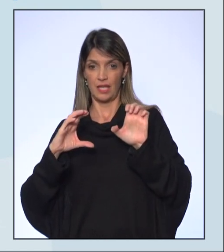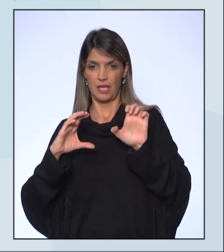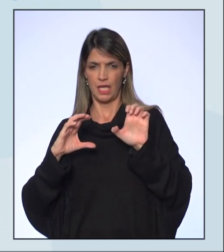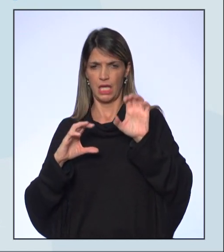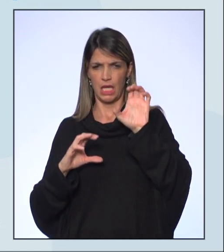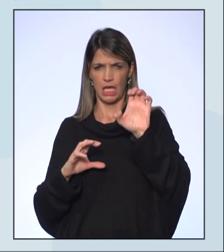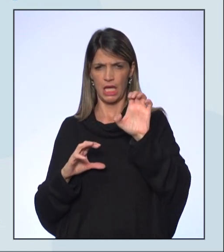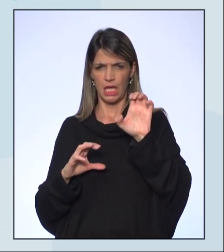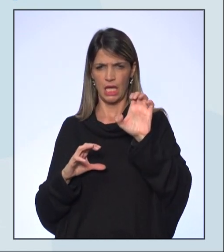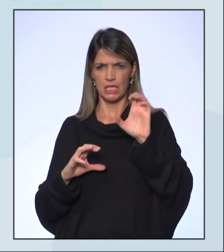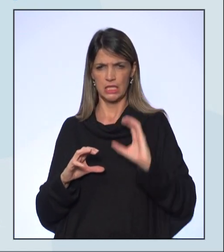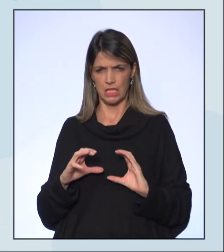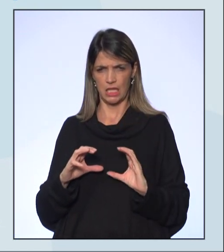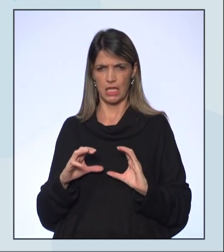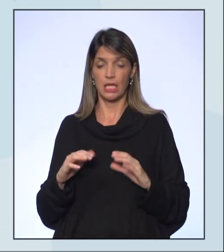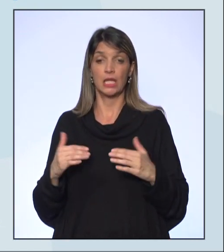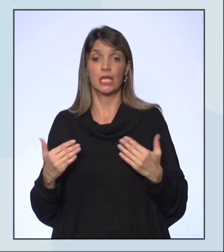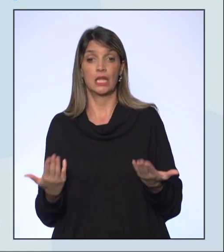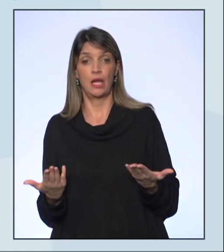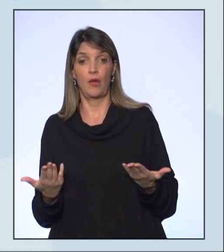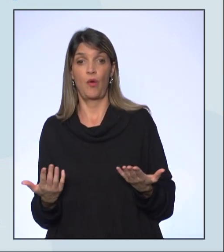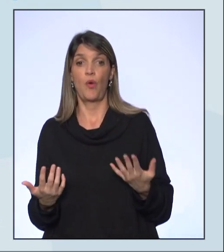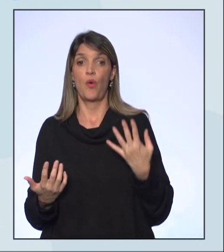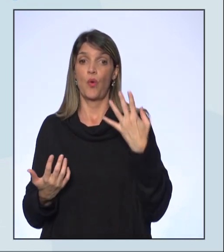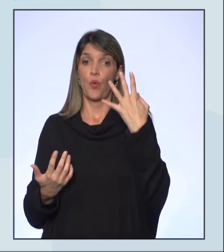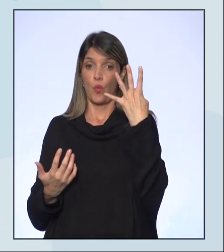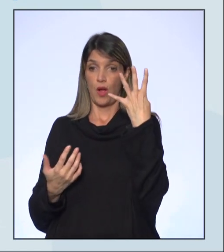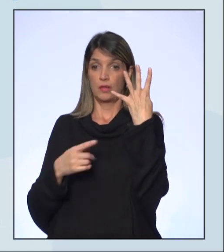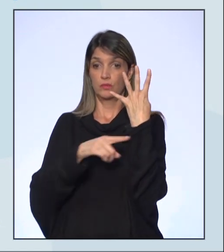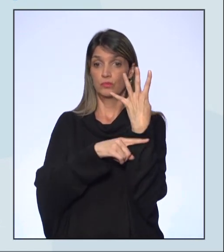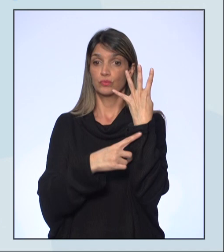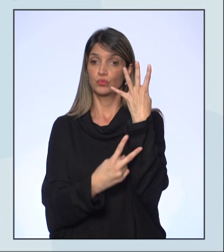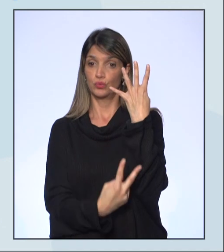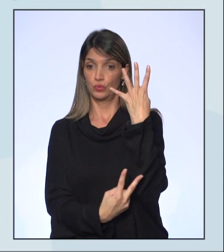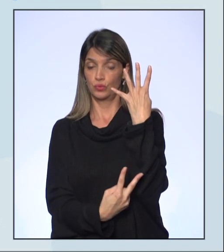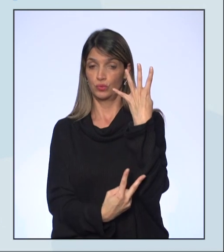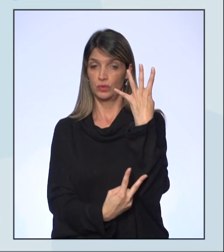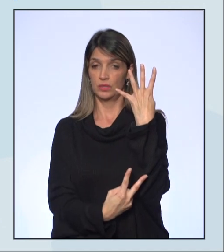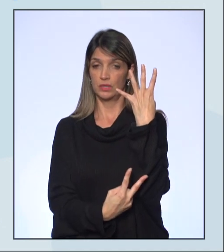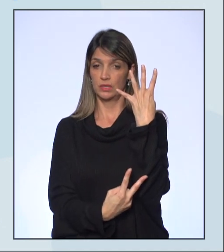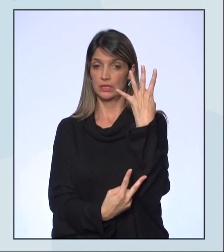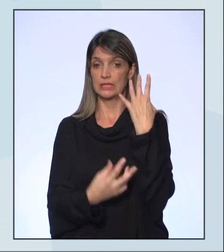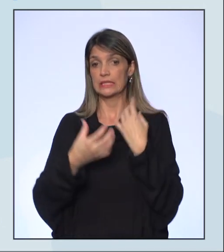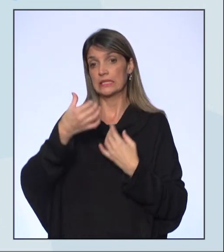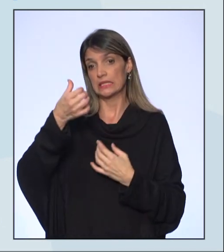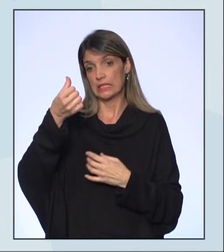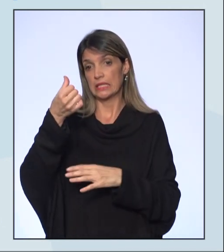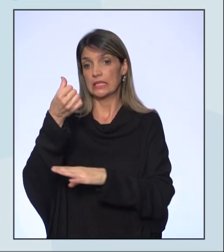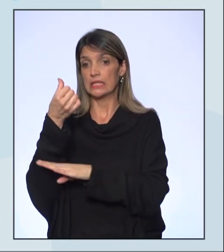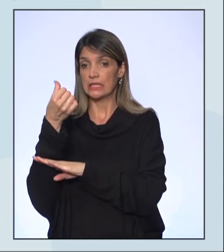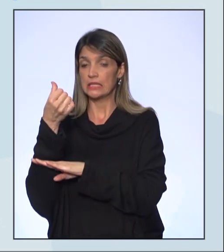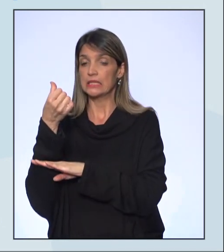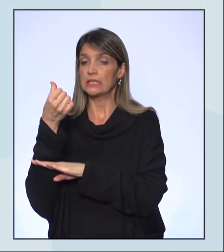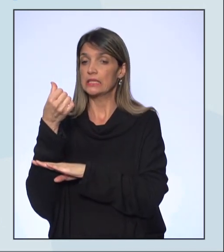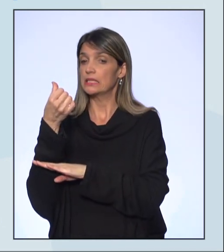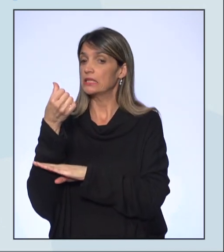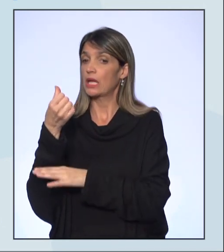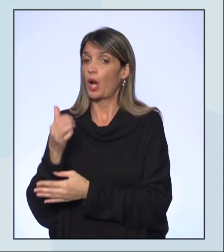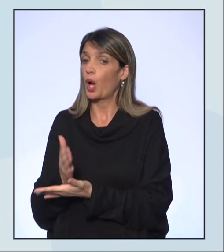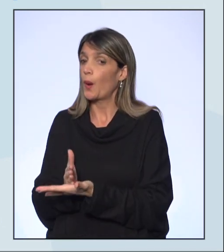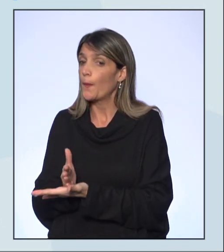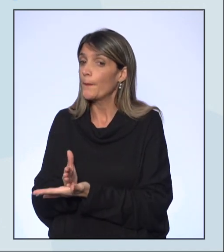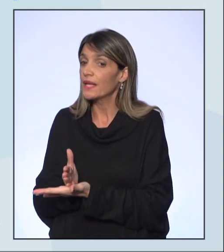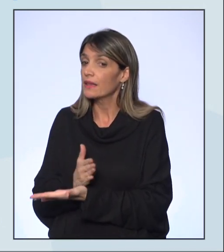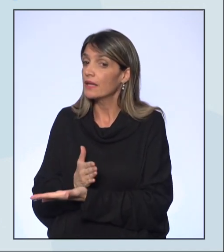raciocínio. Isso mesmo. Então, 4 está para 2, assim 4 está para sua metade, assim como 6 também está para sua metade. Que no caso é 3,